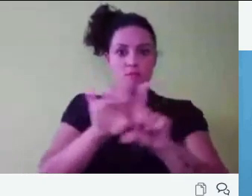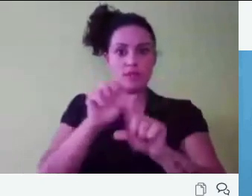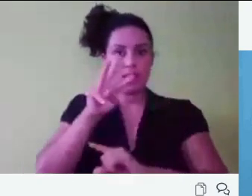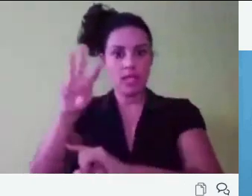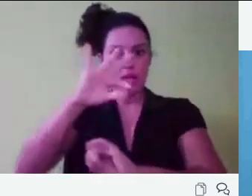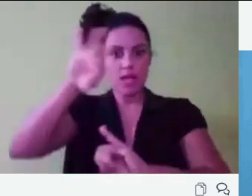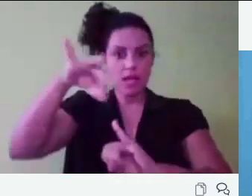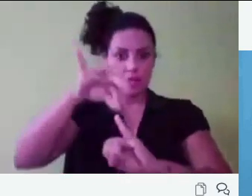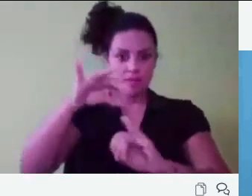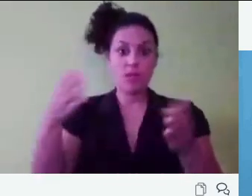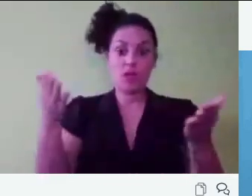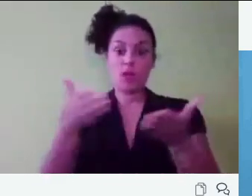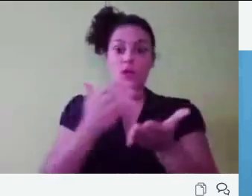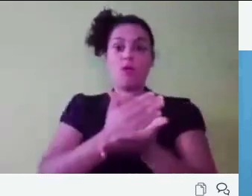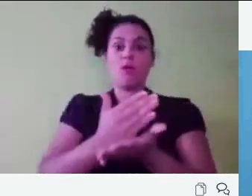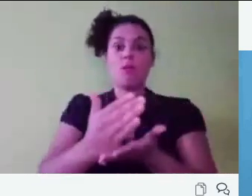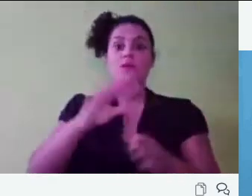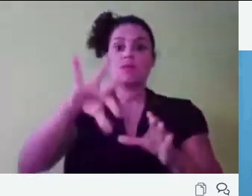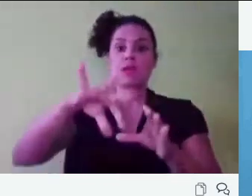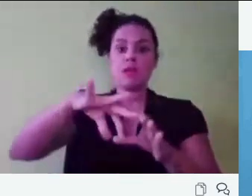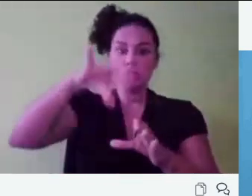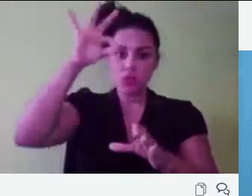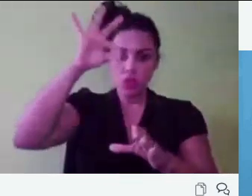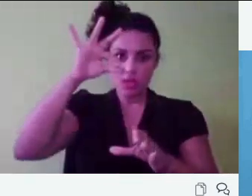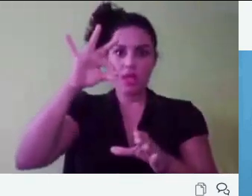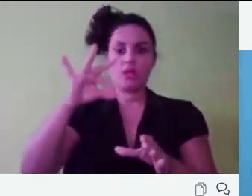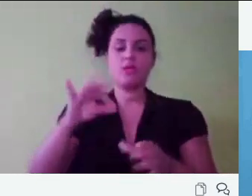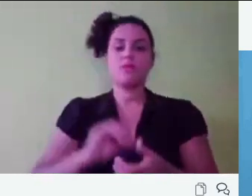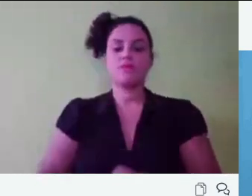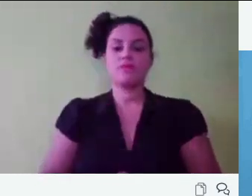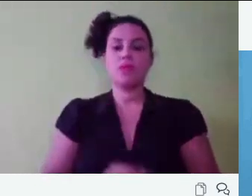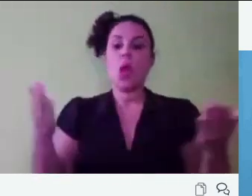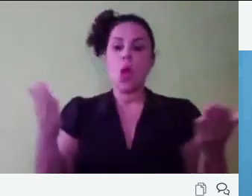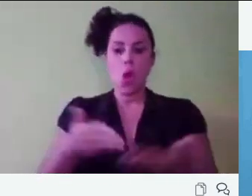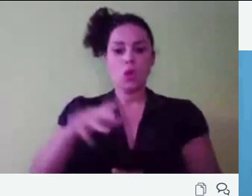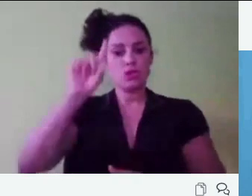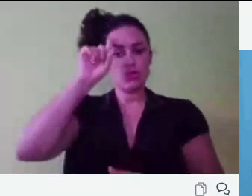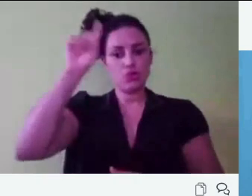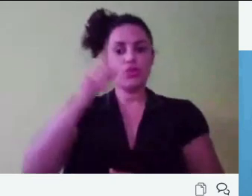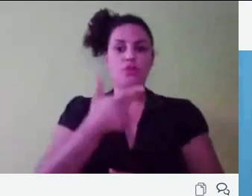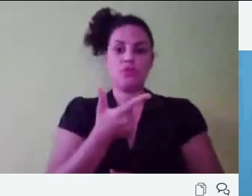está iniciando conforme o previsto, hoje, dia